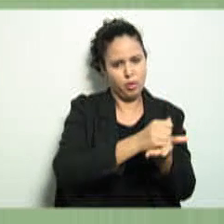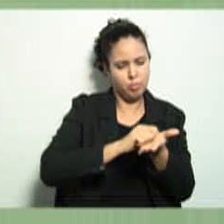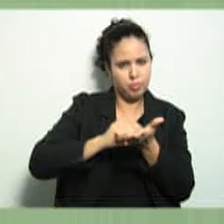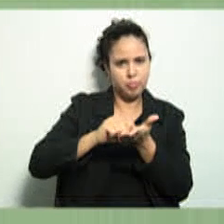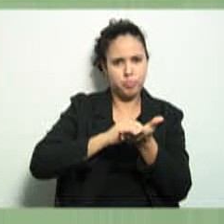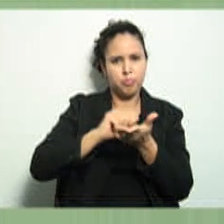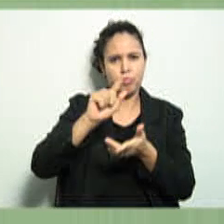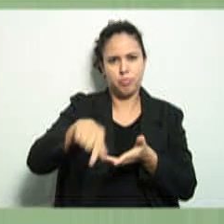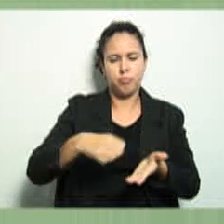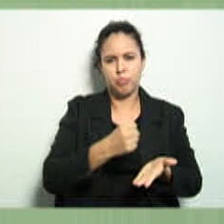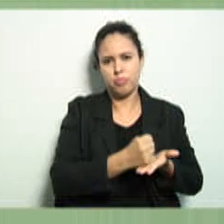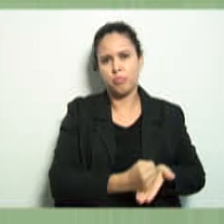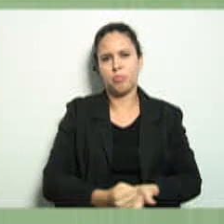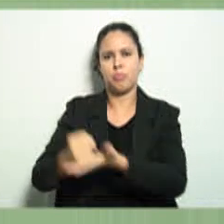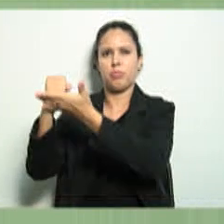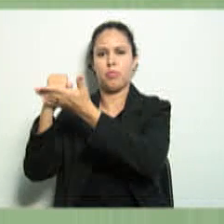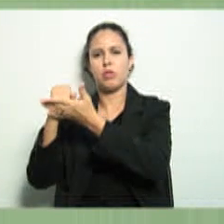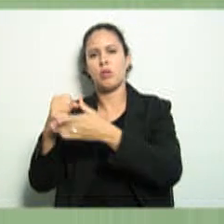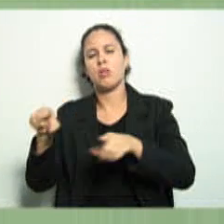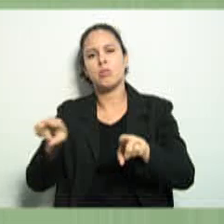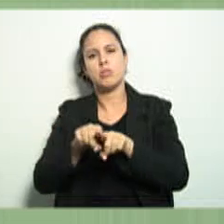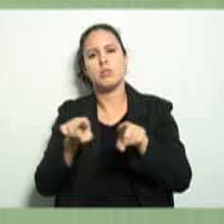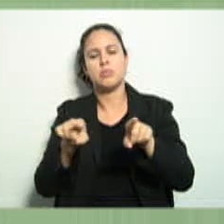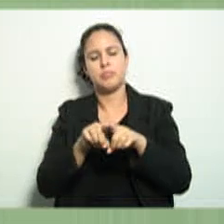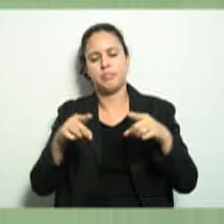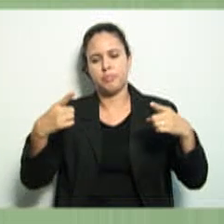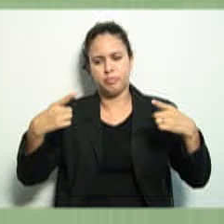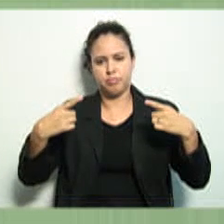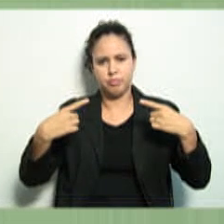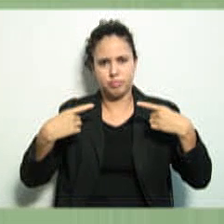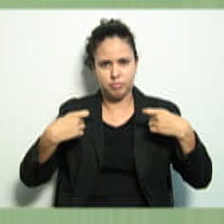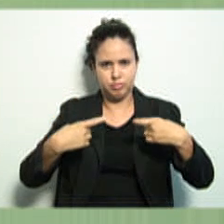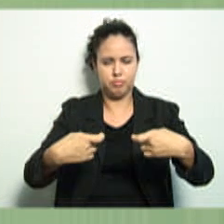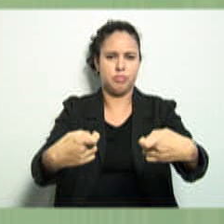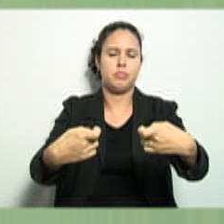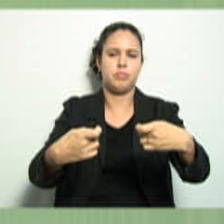logística dos combates, a logística da guerra.